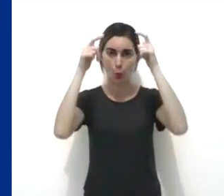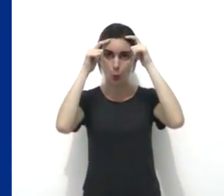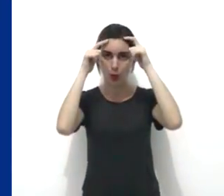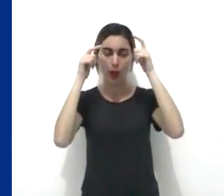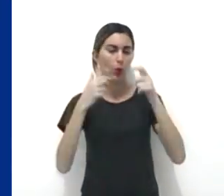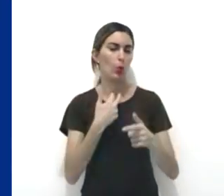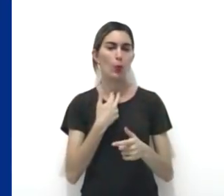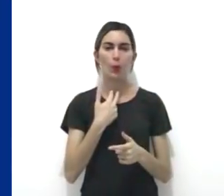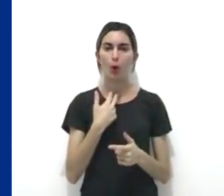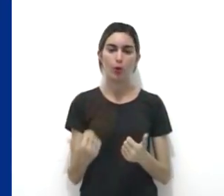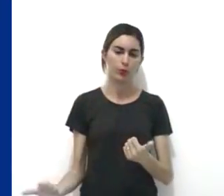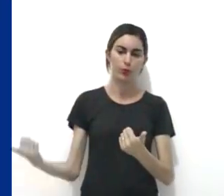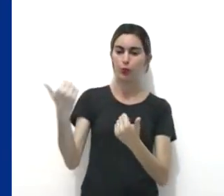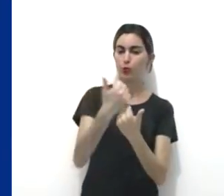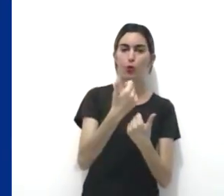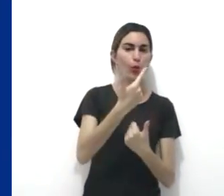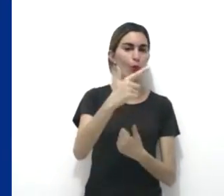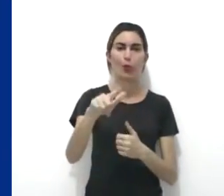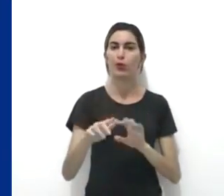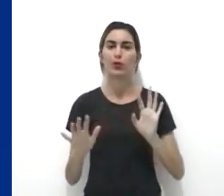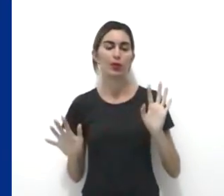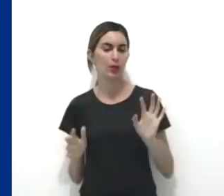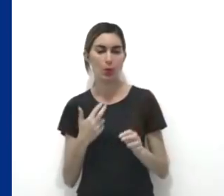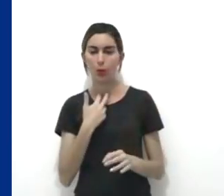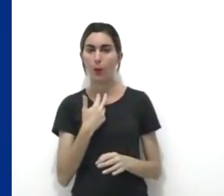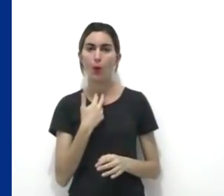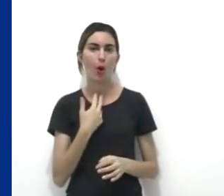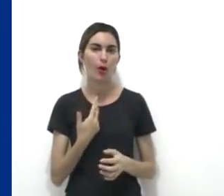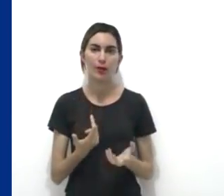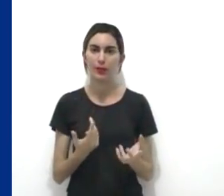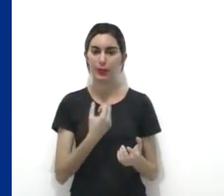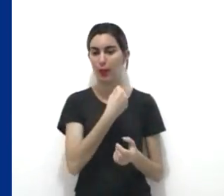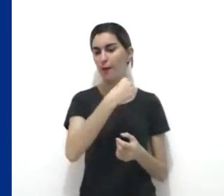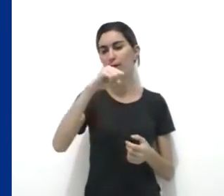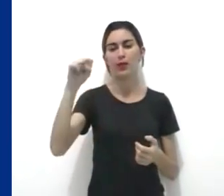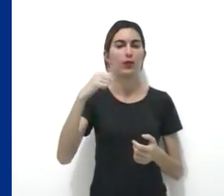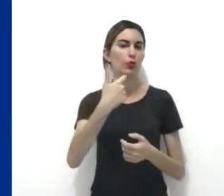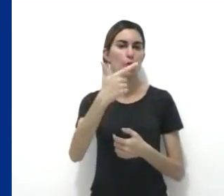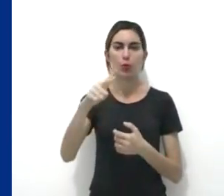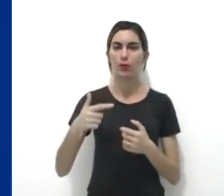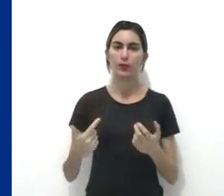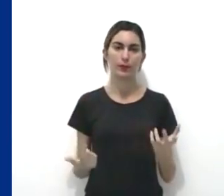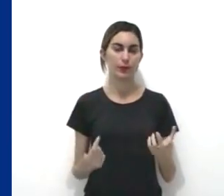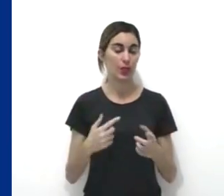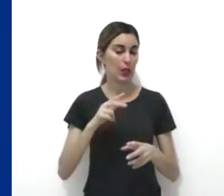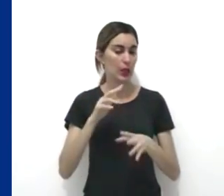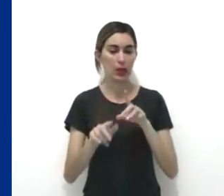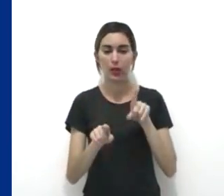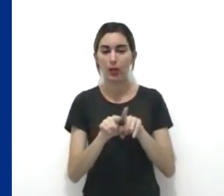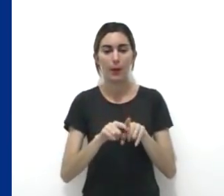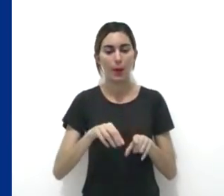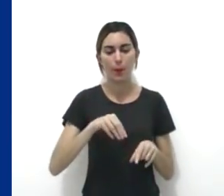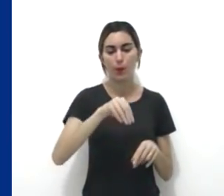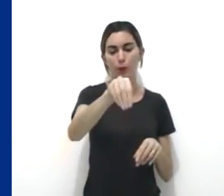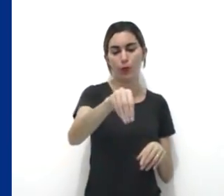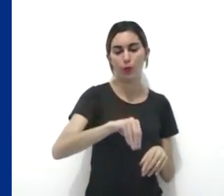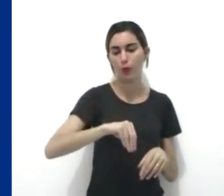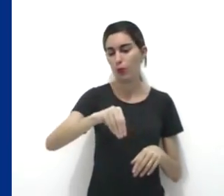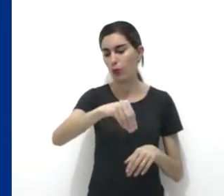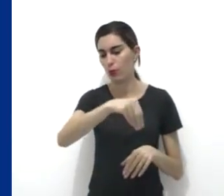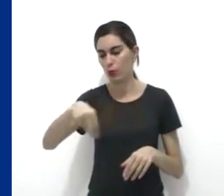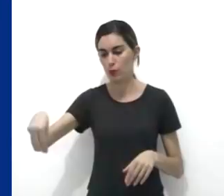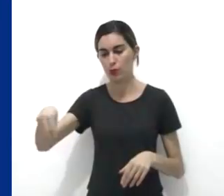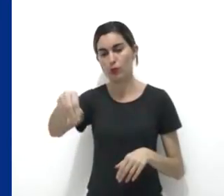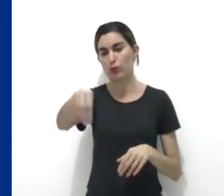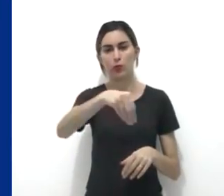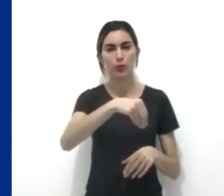rei não pode ser coberto por nenhuma outra peça, ou seja, ele não pode ser defendido por nenhuma outra peça, nem se mover para nenhuma outra